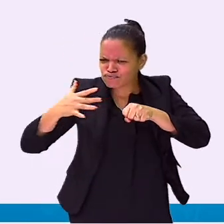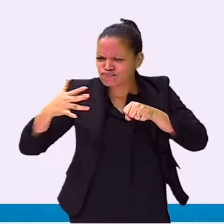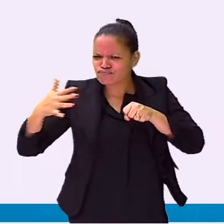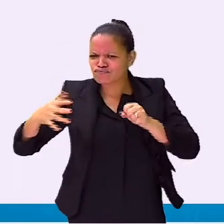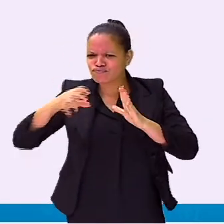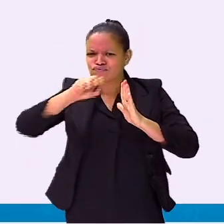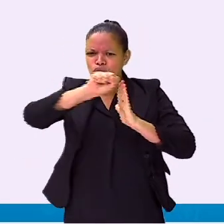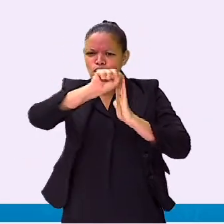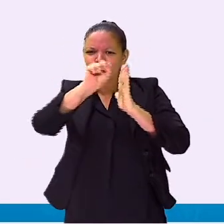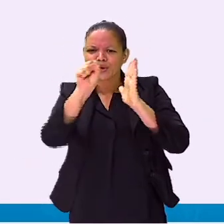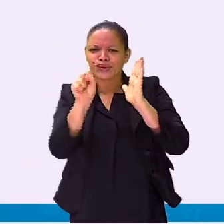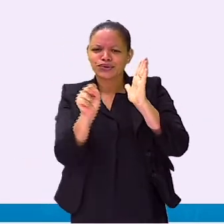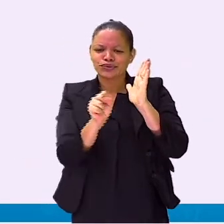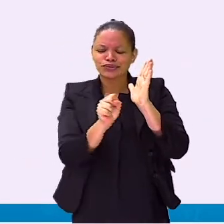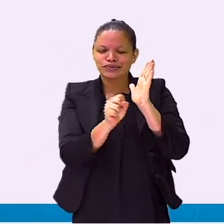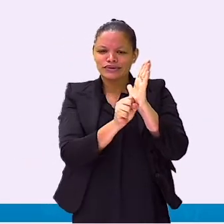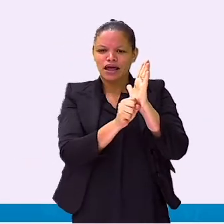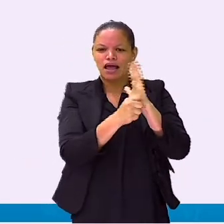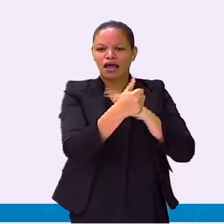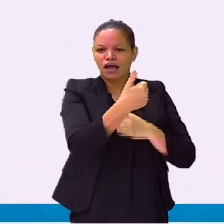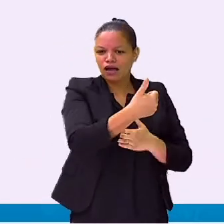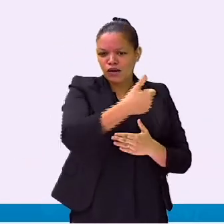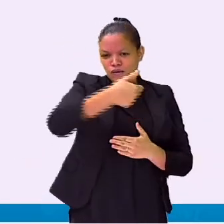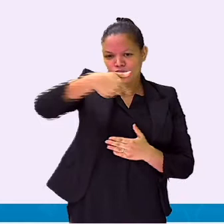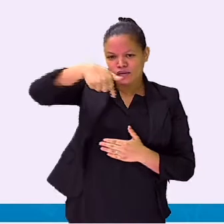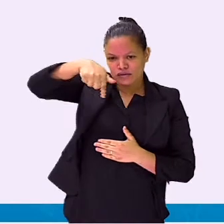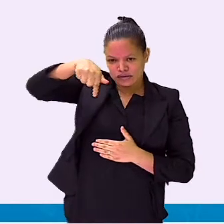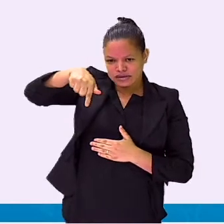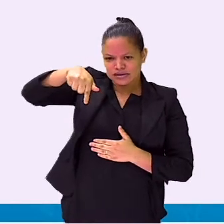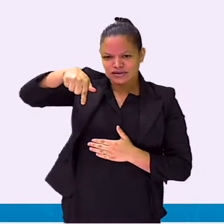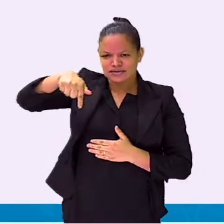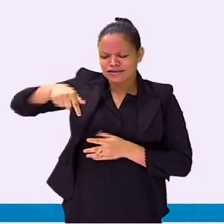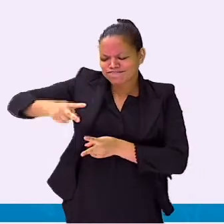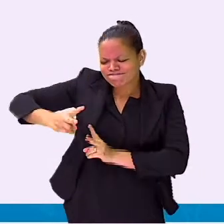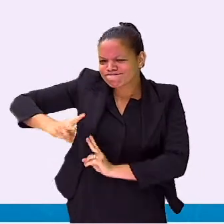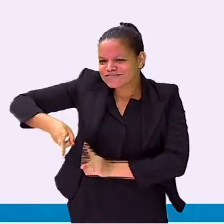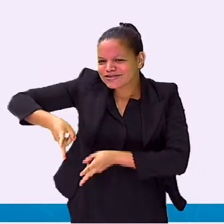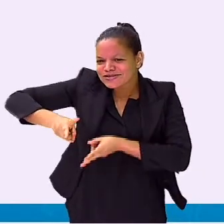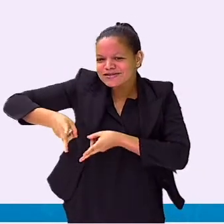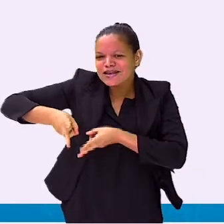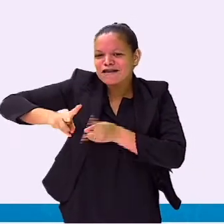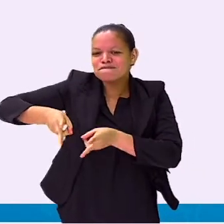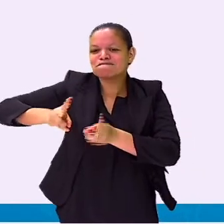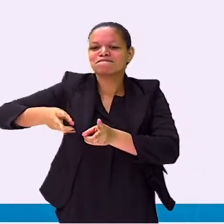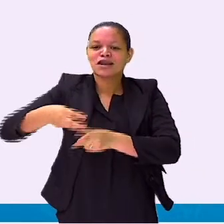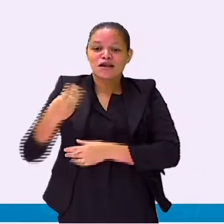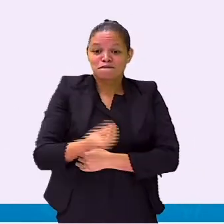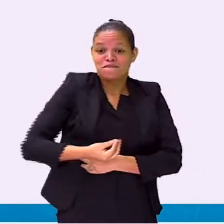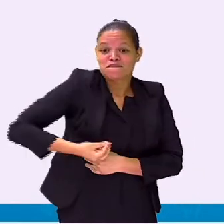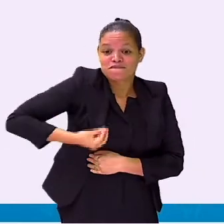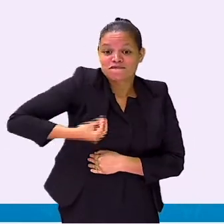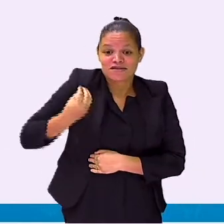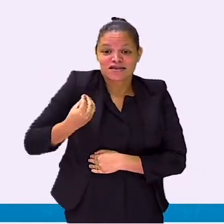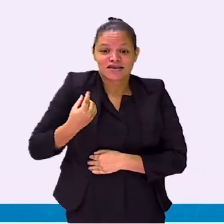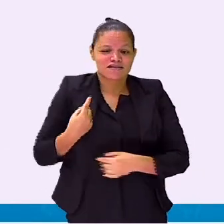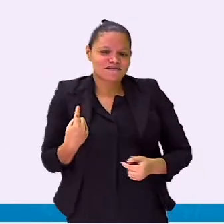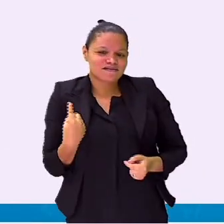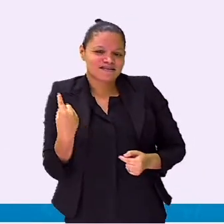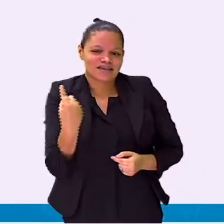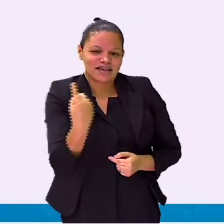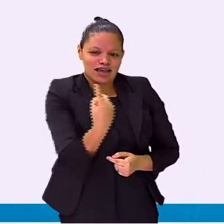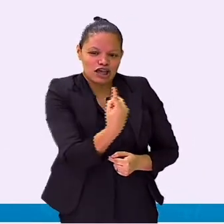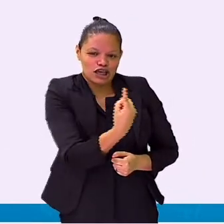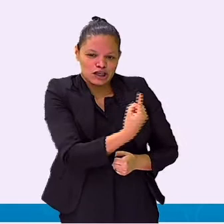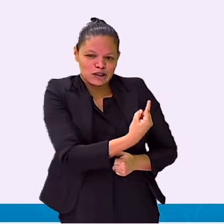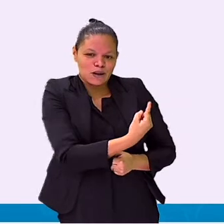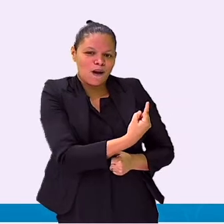avidez ainda vive nos mineiros, sempre solidários com seus pratos de quitandas, com bolos, broas e